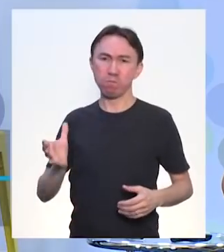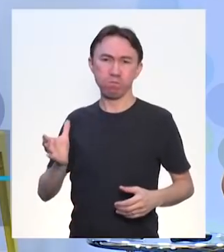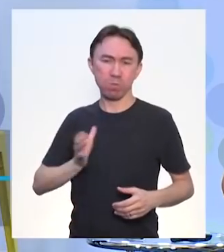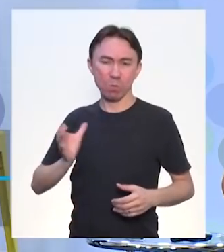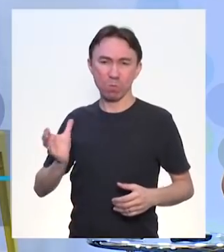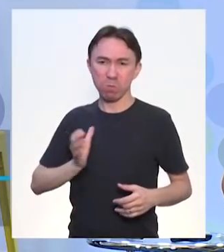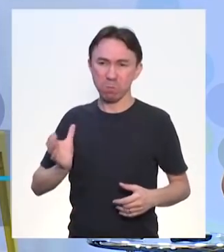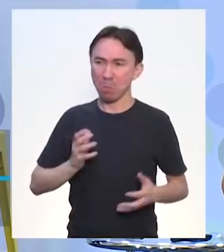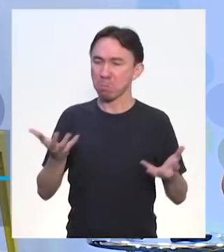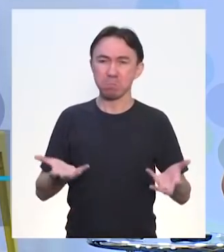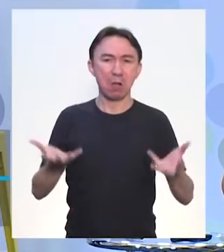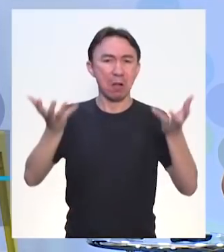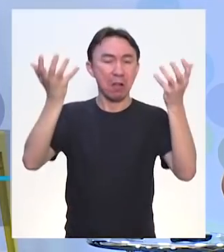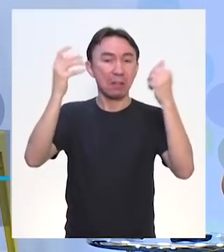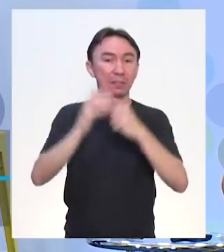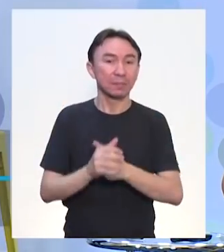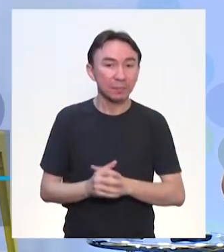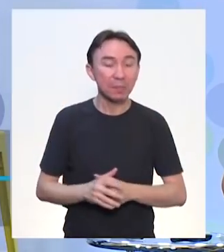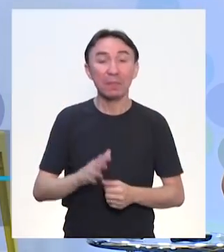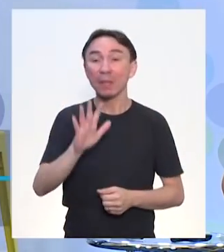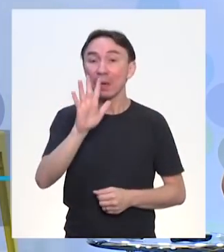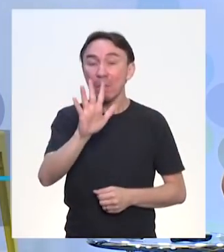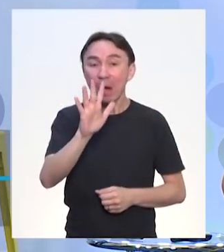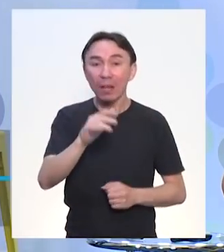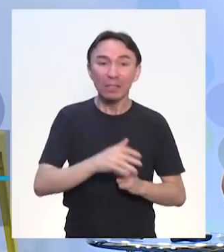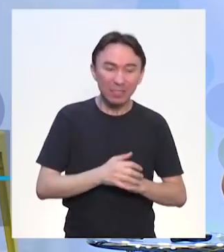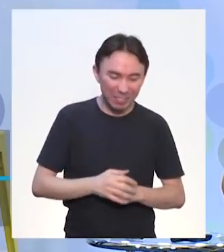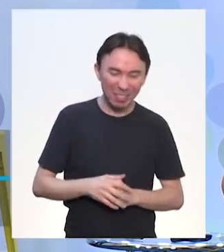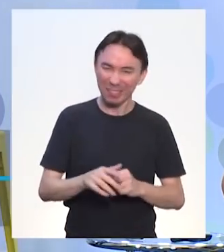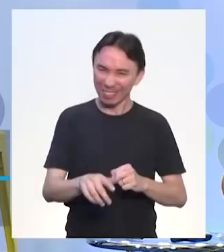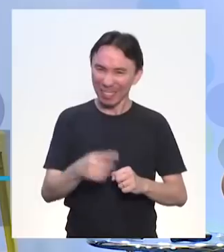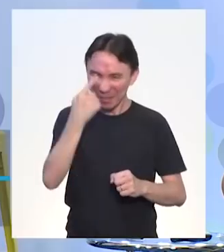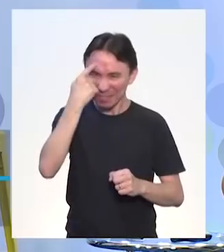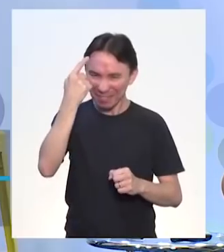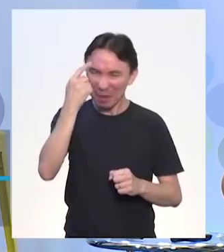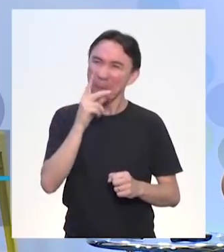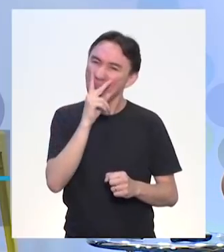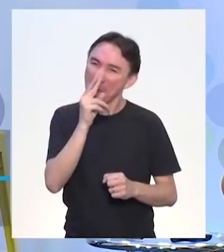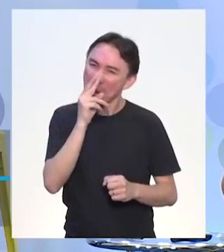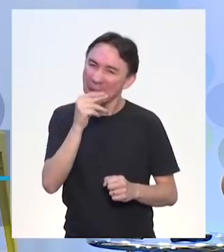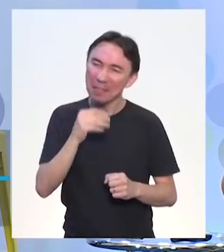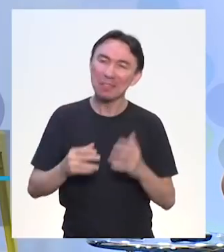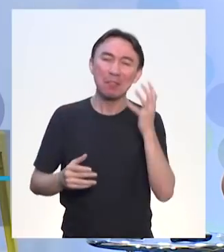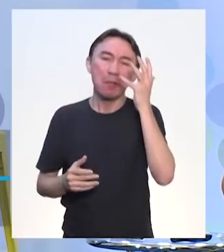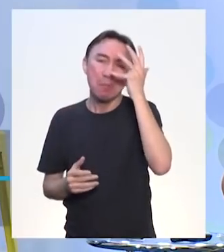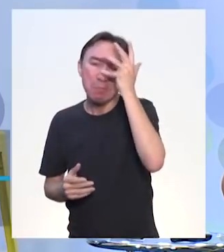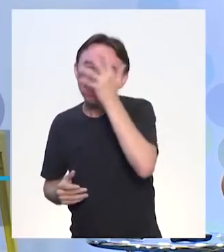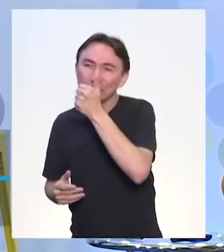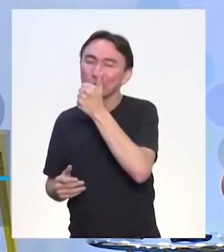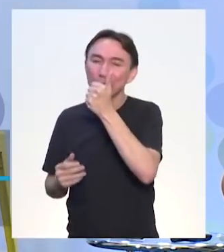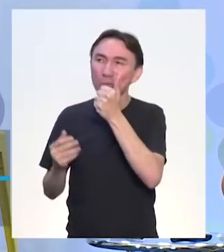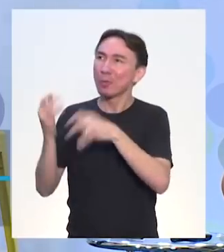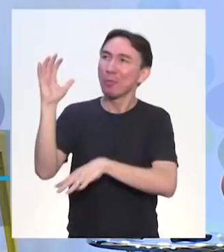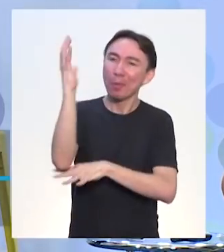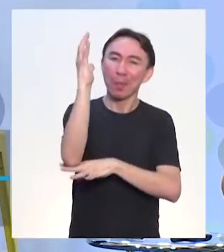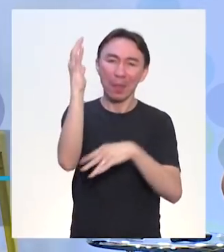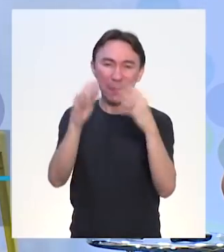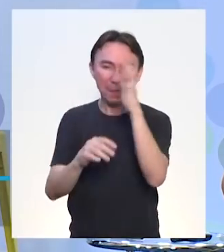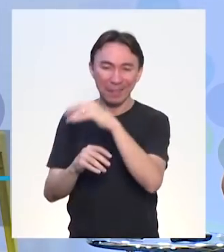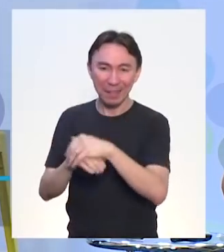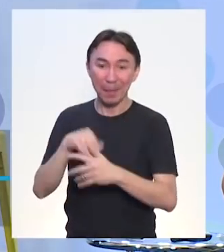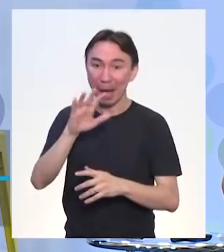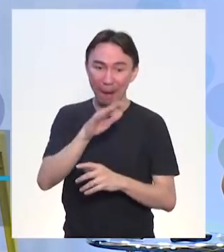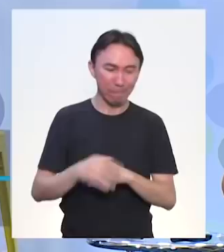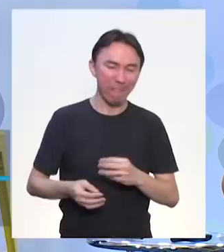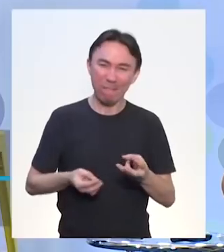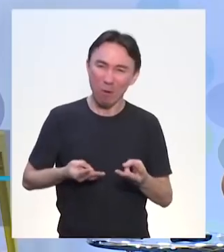inferno é vivido pela classe trabalhadora extremamente robotizada. Guerreiro, o que isso tem a ver